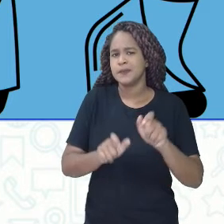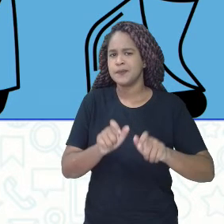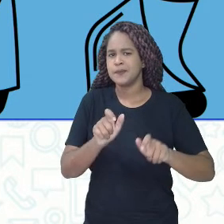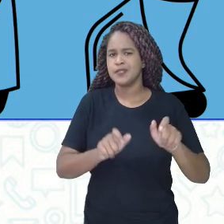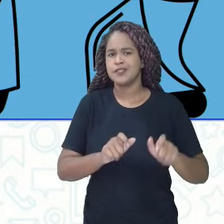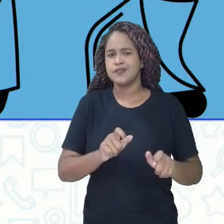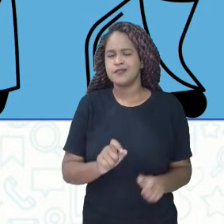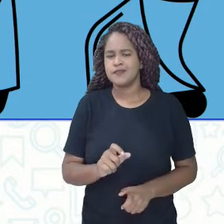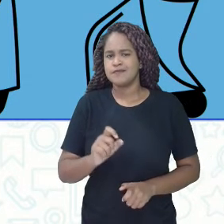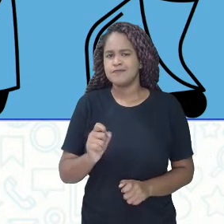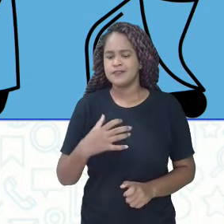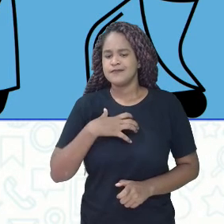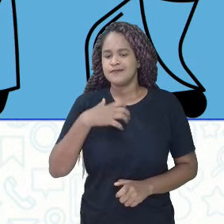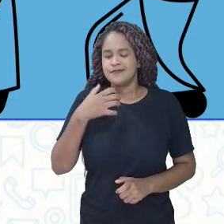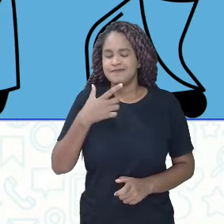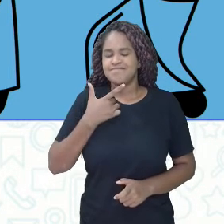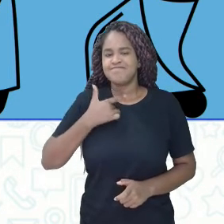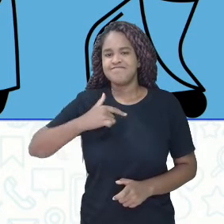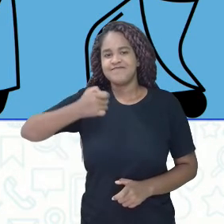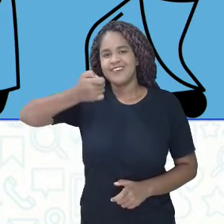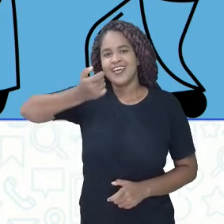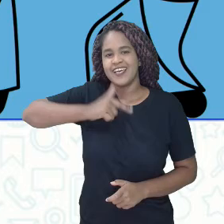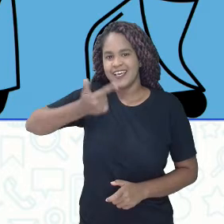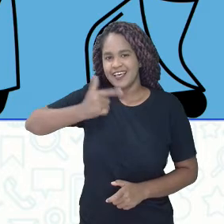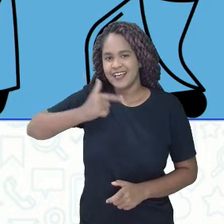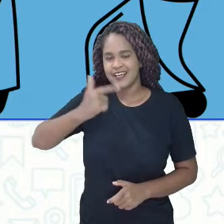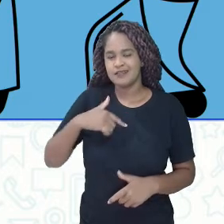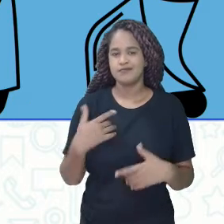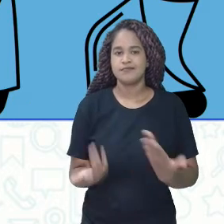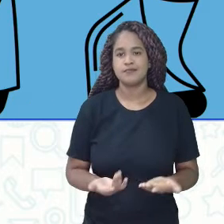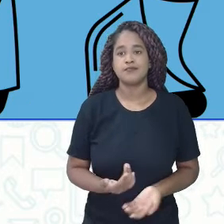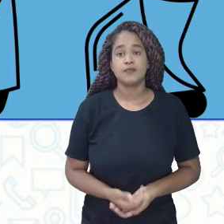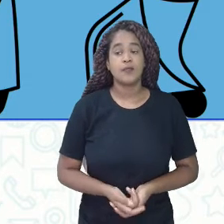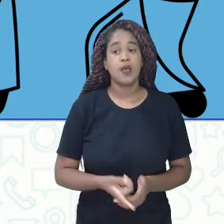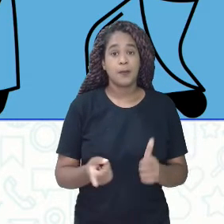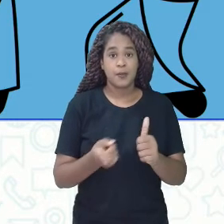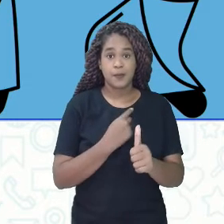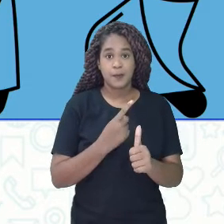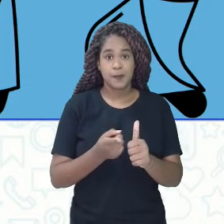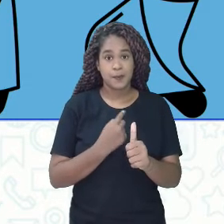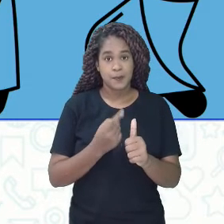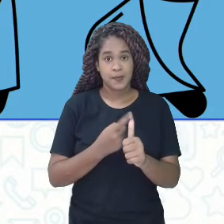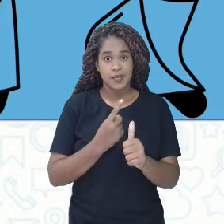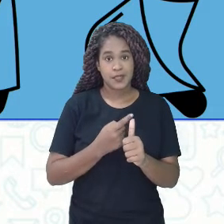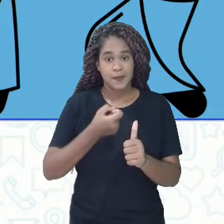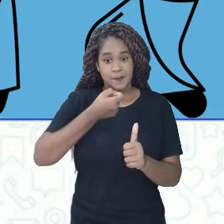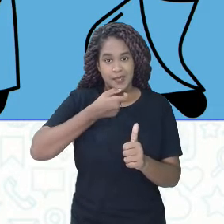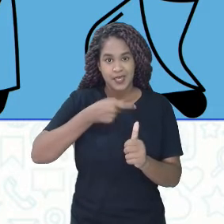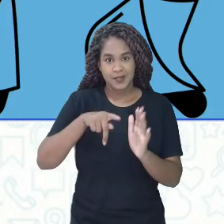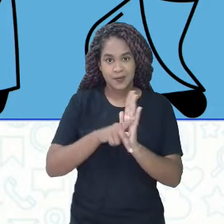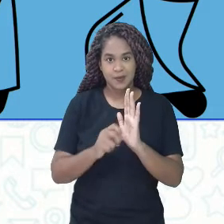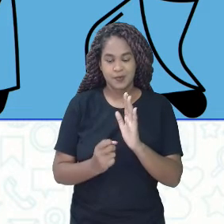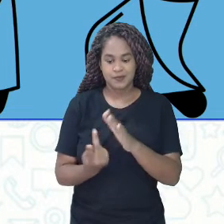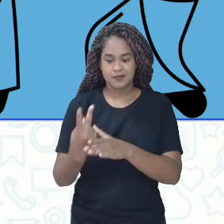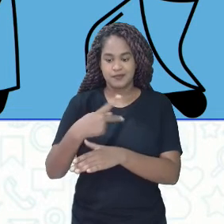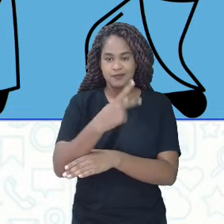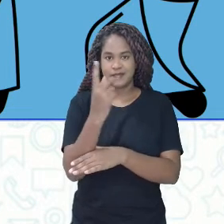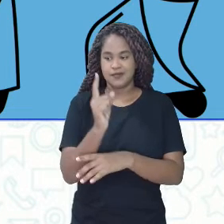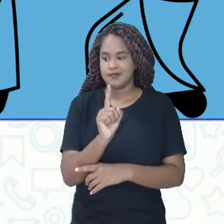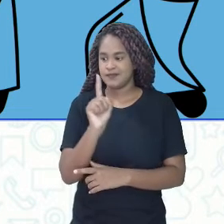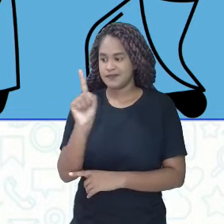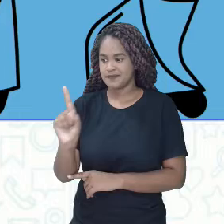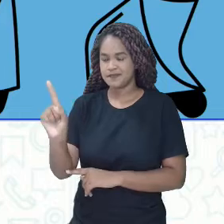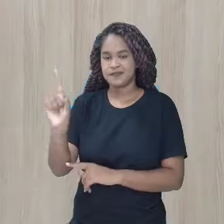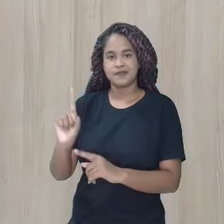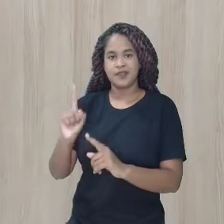primeira piada? Não é? Que foi aquela que eu mostrei para vocês da plantinha. Quando ela busca um hospital, está doente,